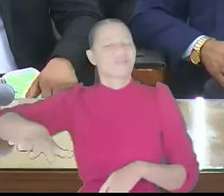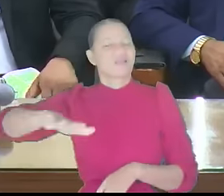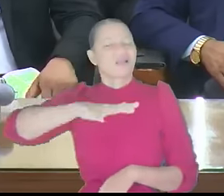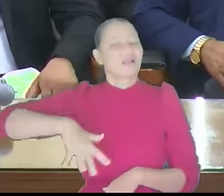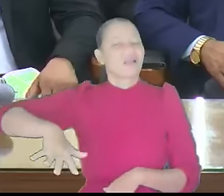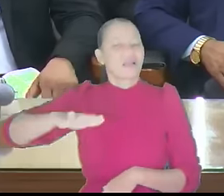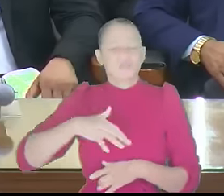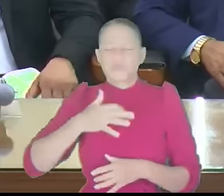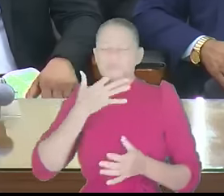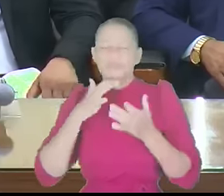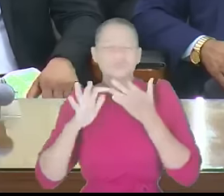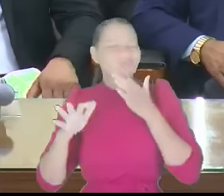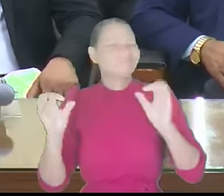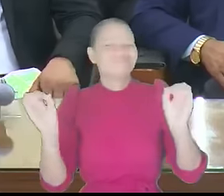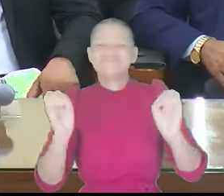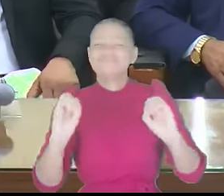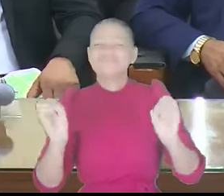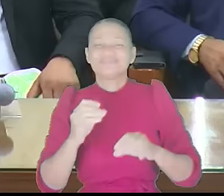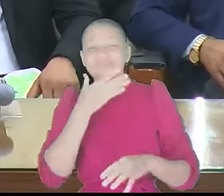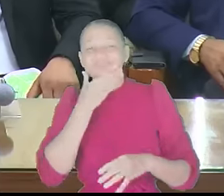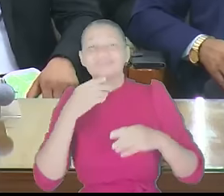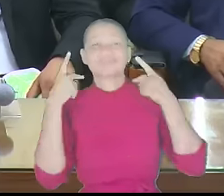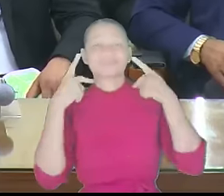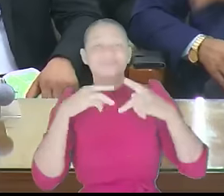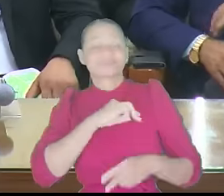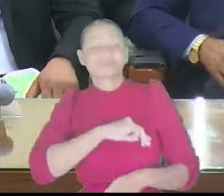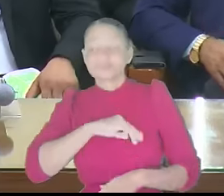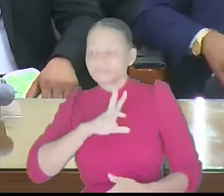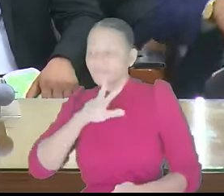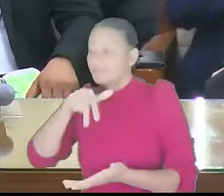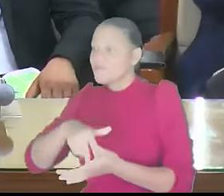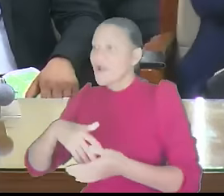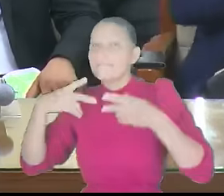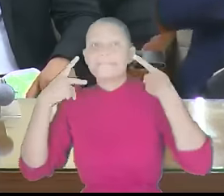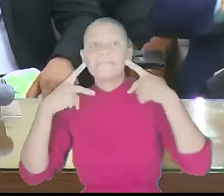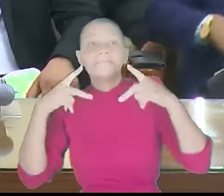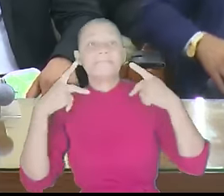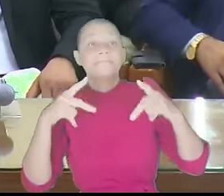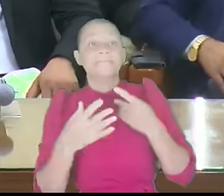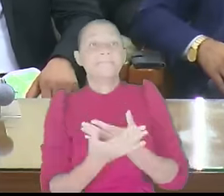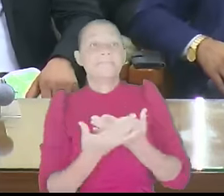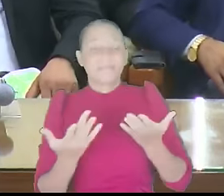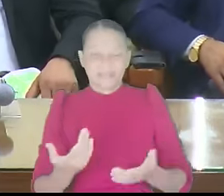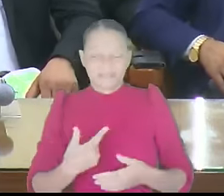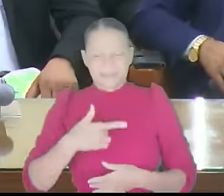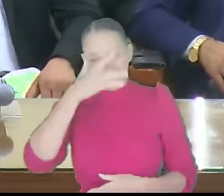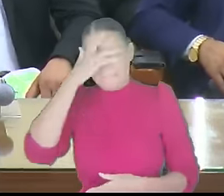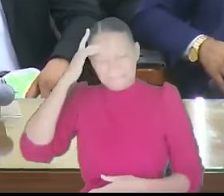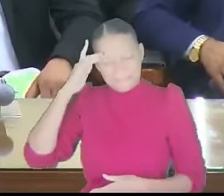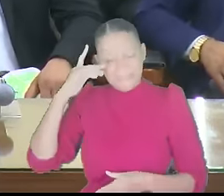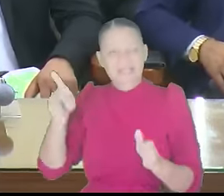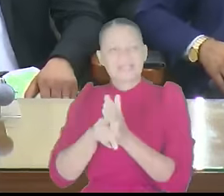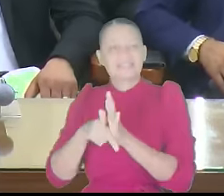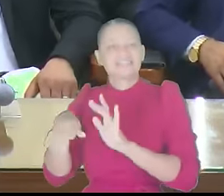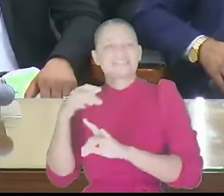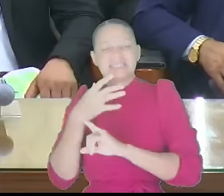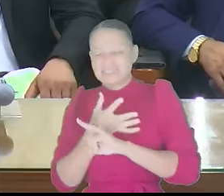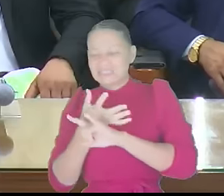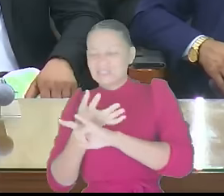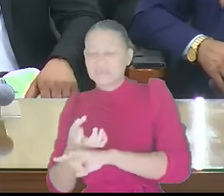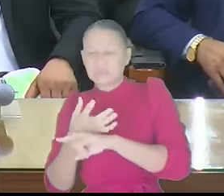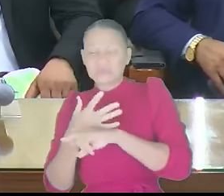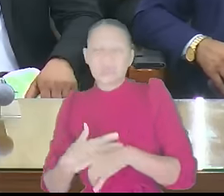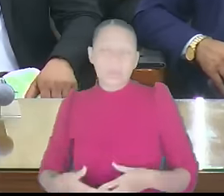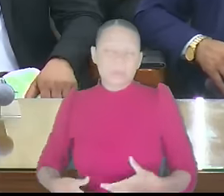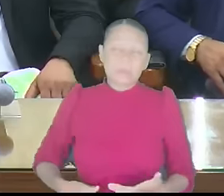ninguém conhece nada, um pregador, um missionário foi pregar e disse, tinha lá um sertanejo, coitado, um matuto lá, sentado num